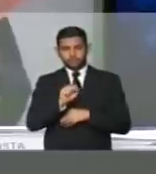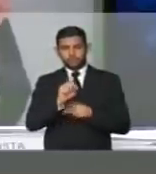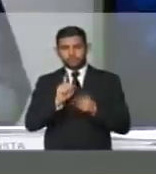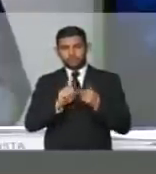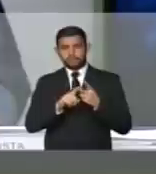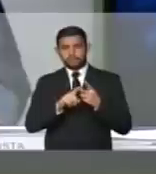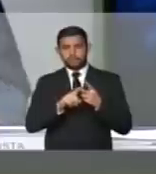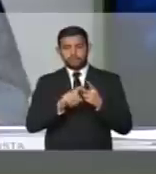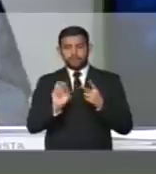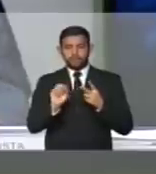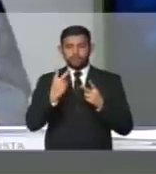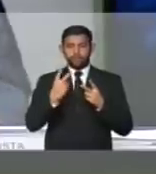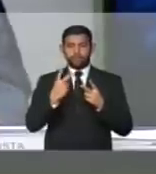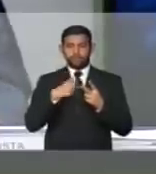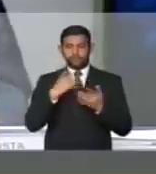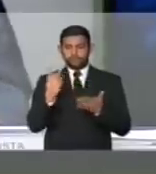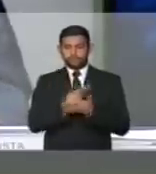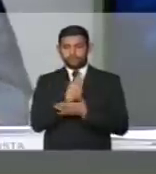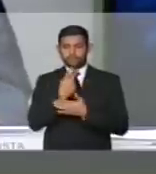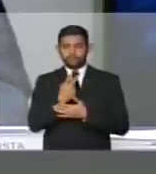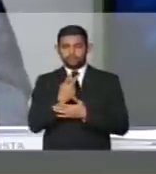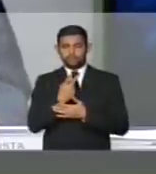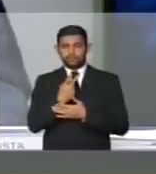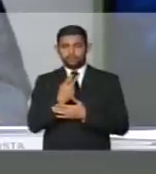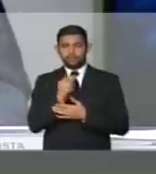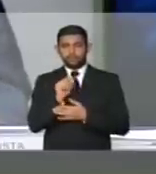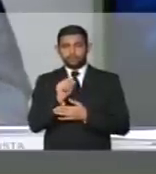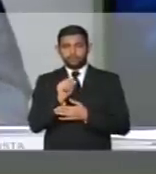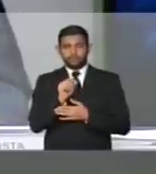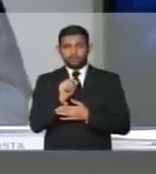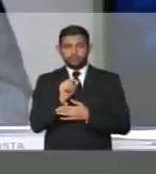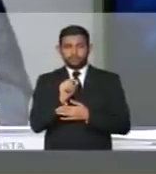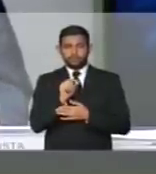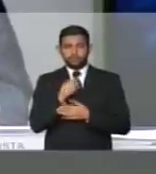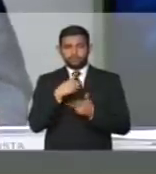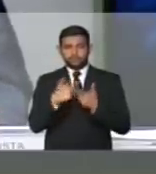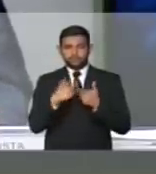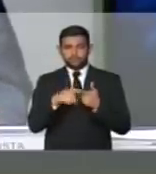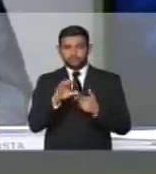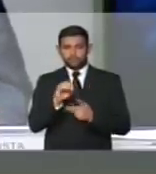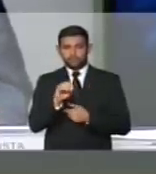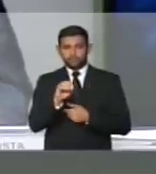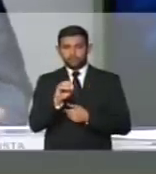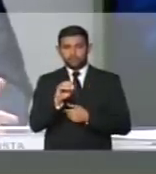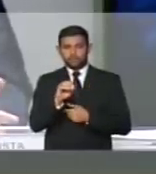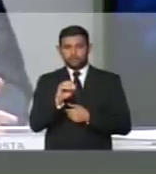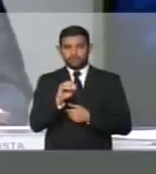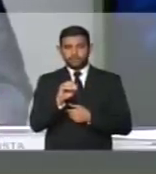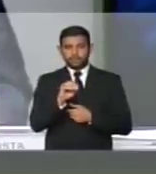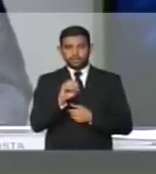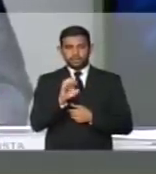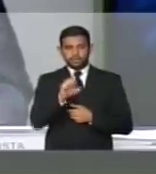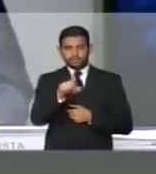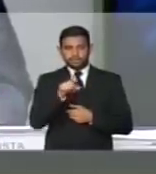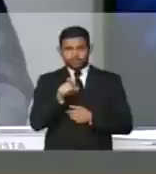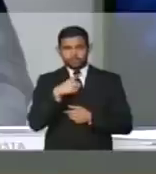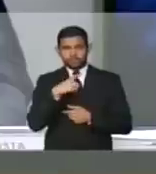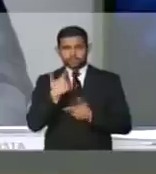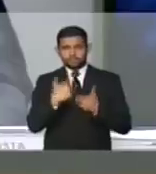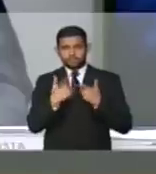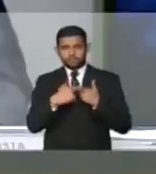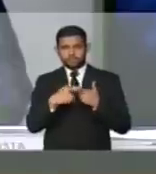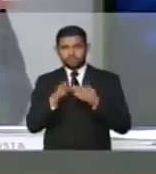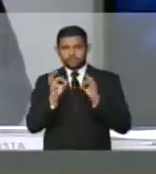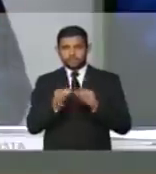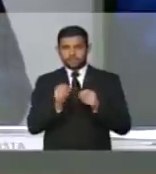E é óbvio, quando aconteceu do problema na OGX, que não tivemos a produtividade esperada,